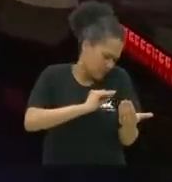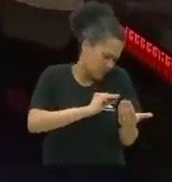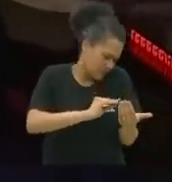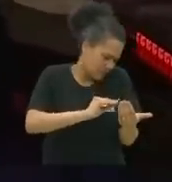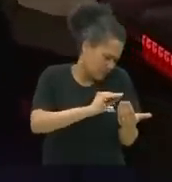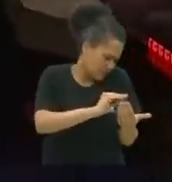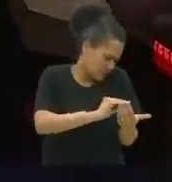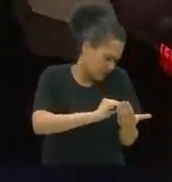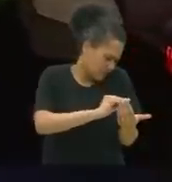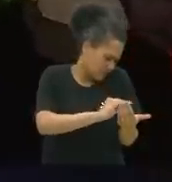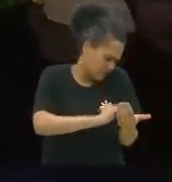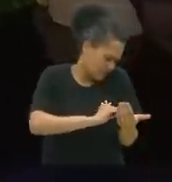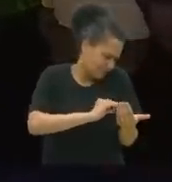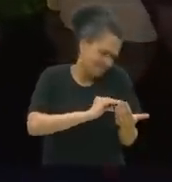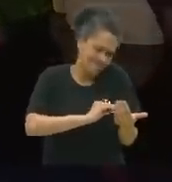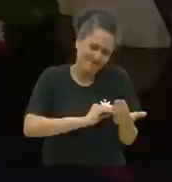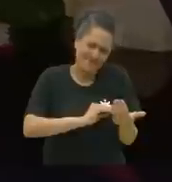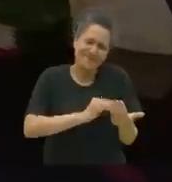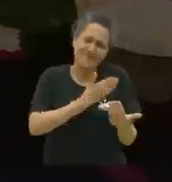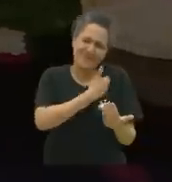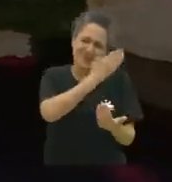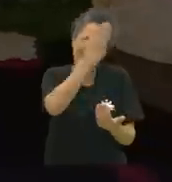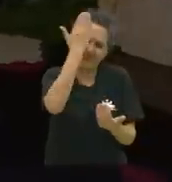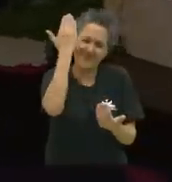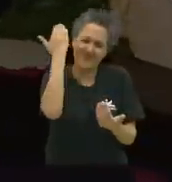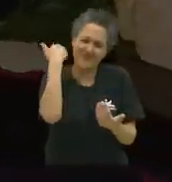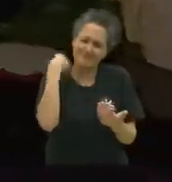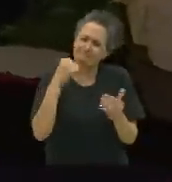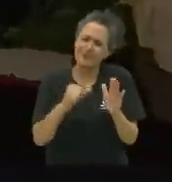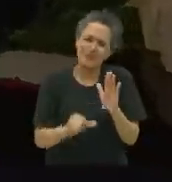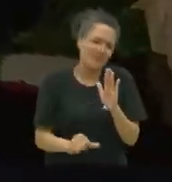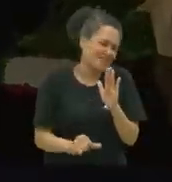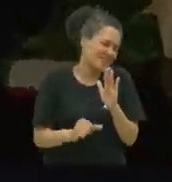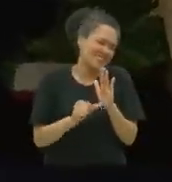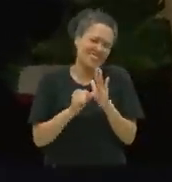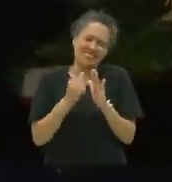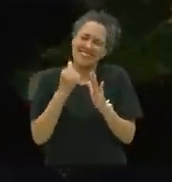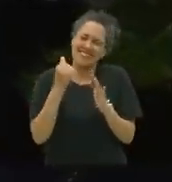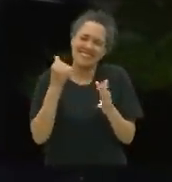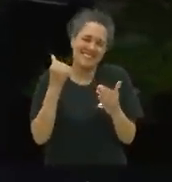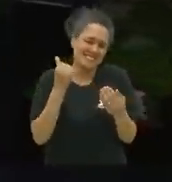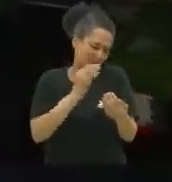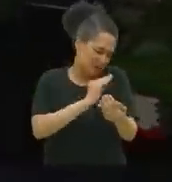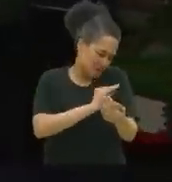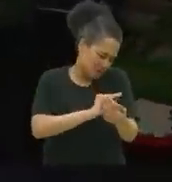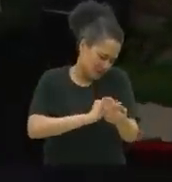Foi a primeira que as tocou e as